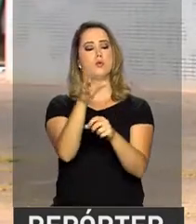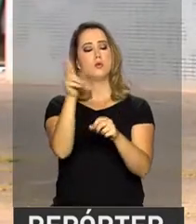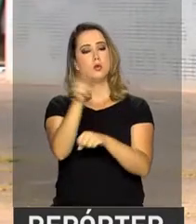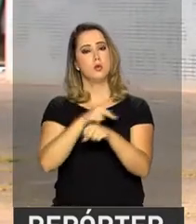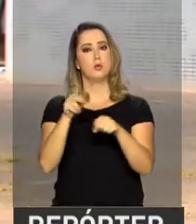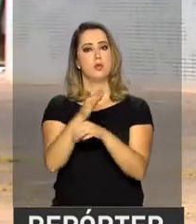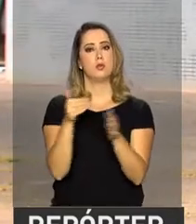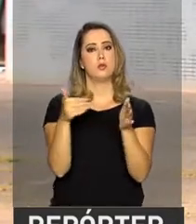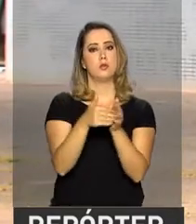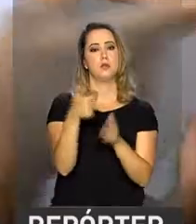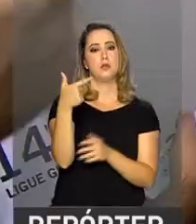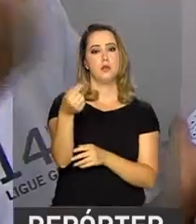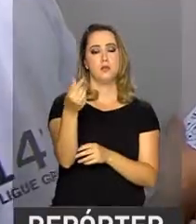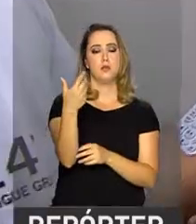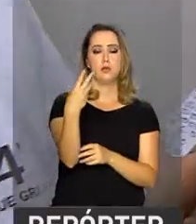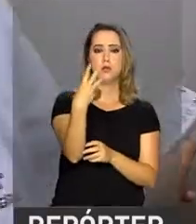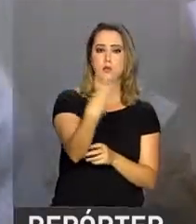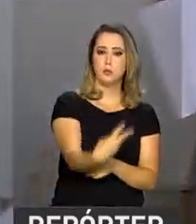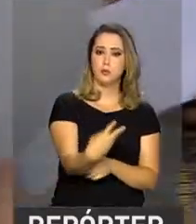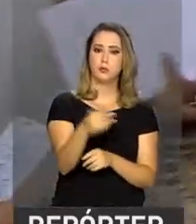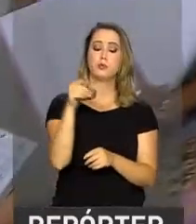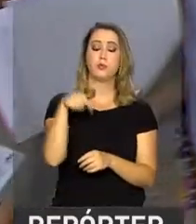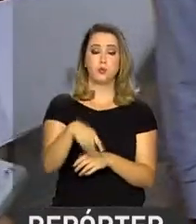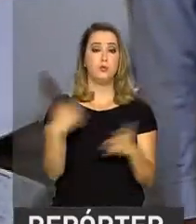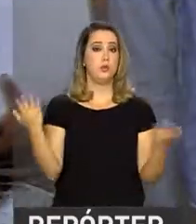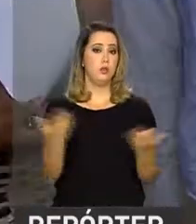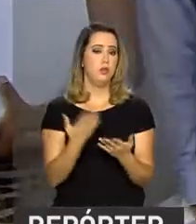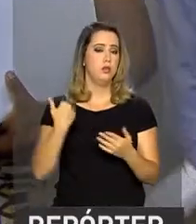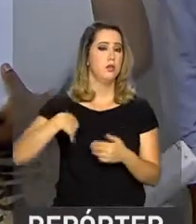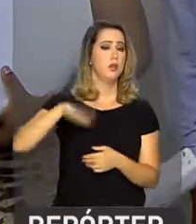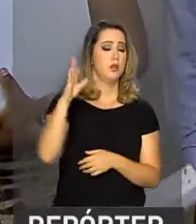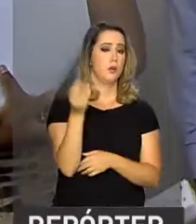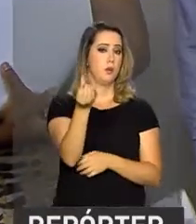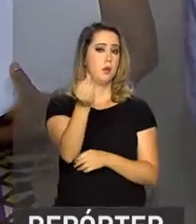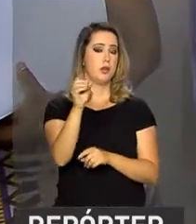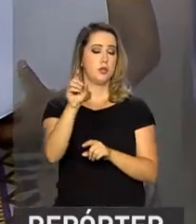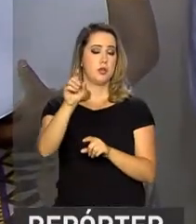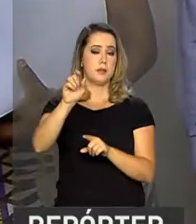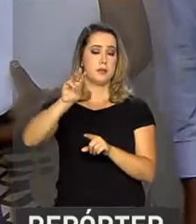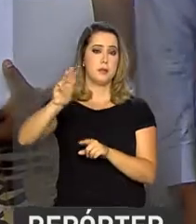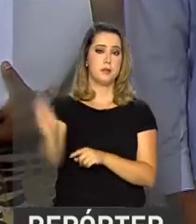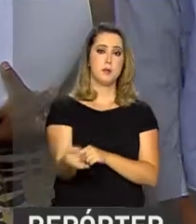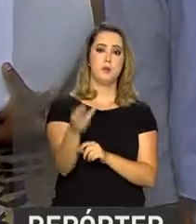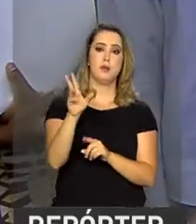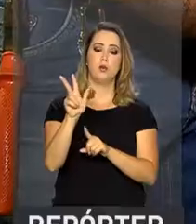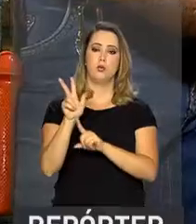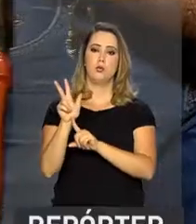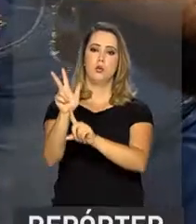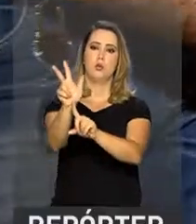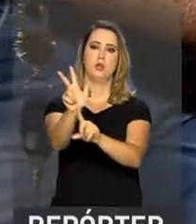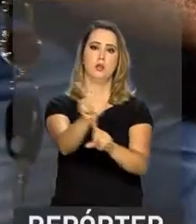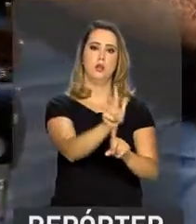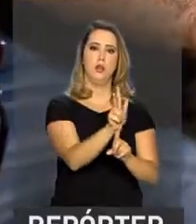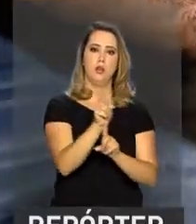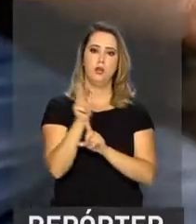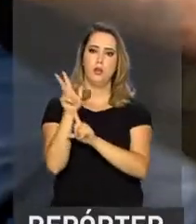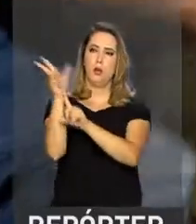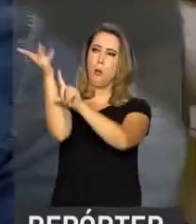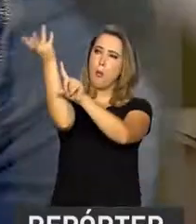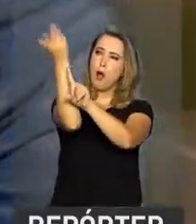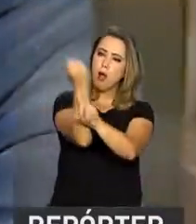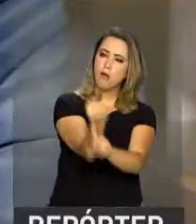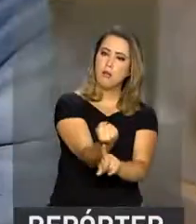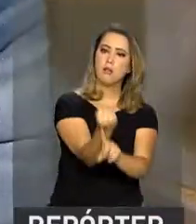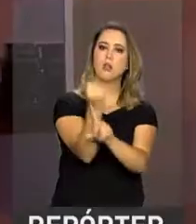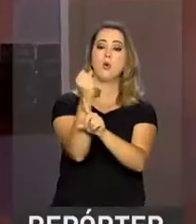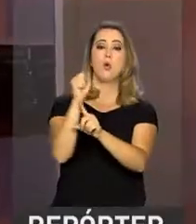até 2023. Até agora, mais de 6 milhões de kits com conversores e antenas para garantir o recebimento do